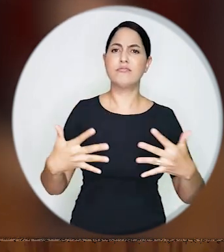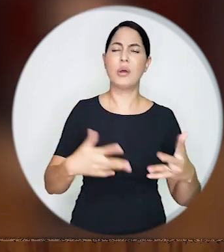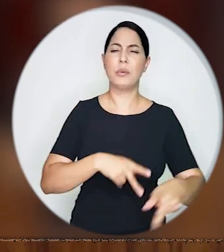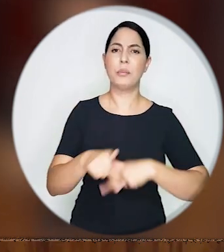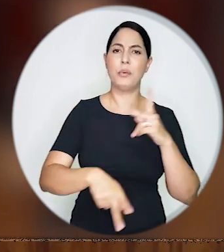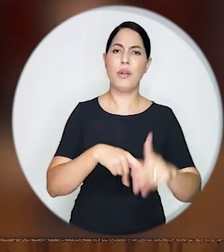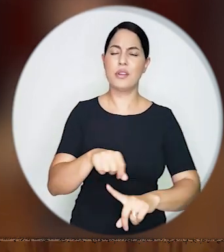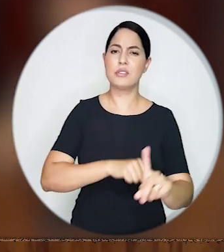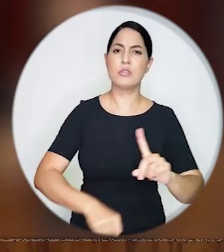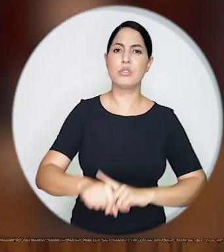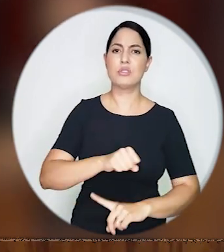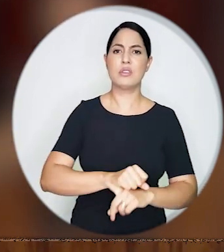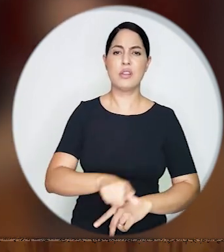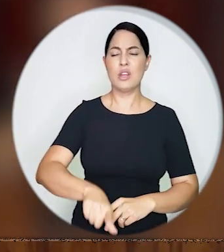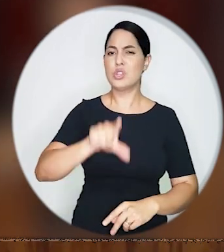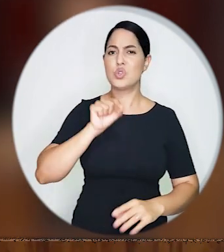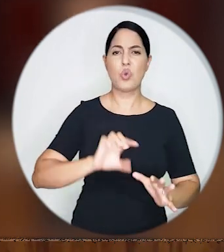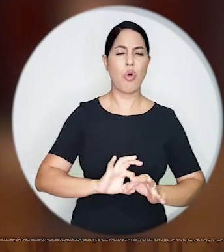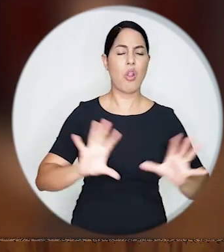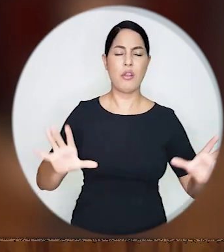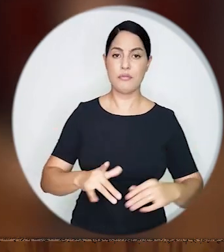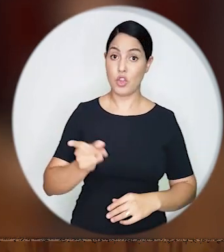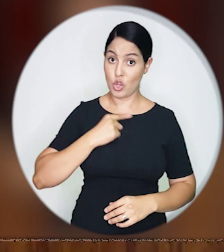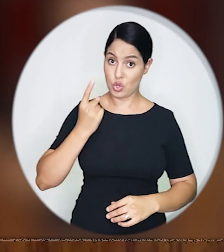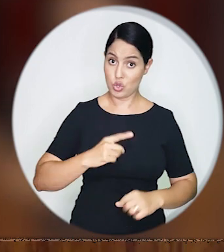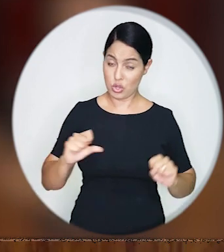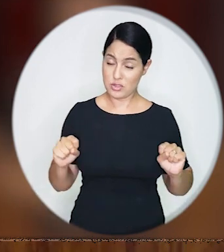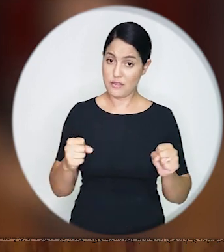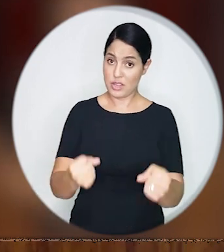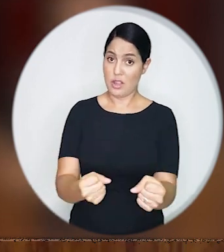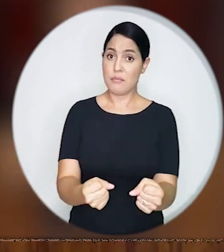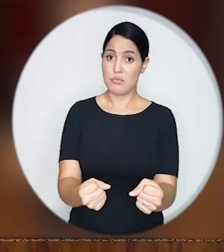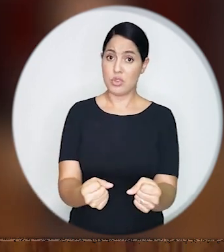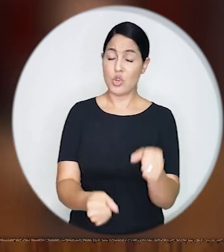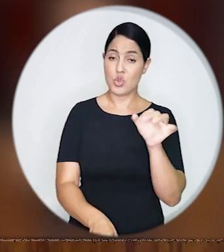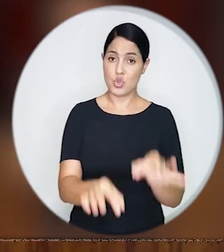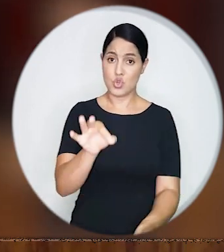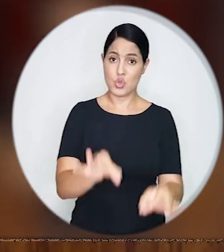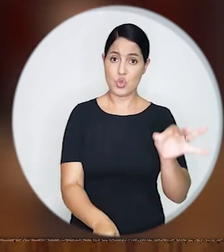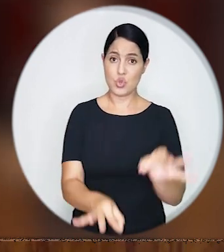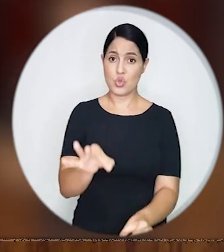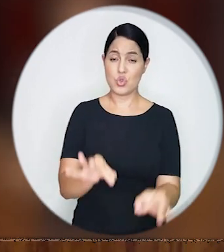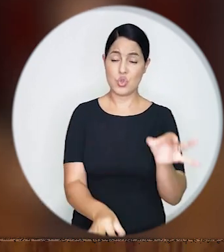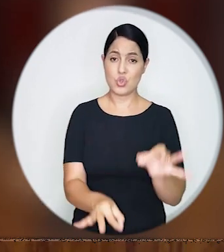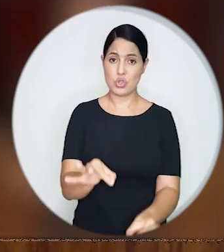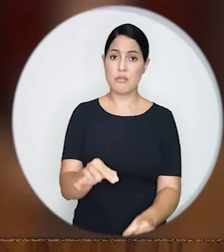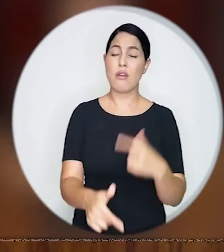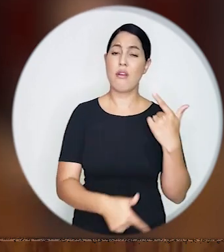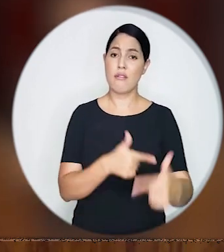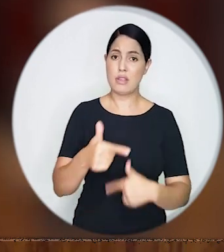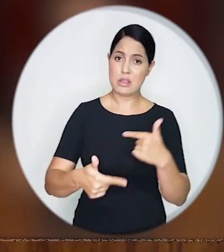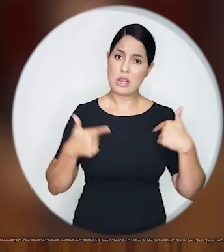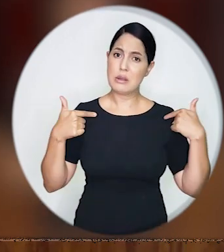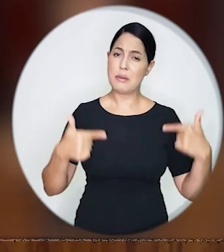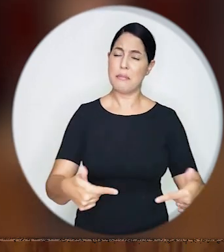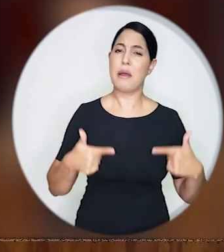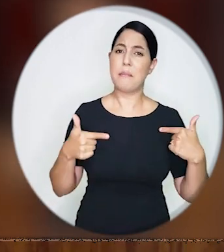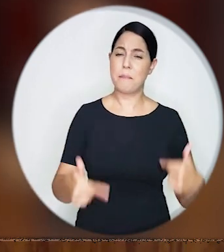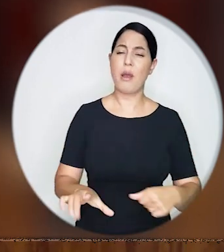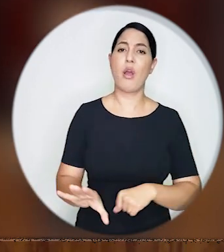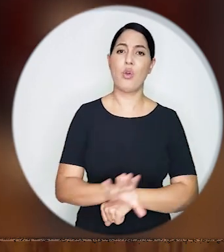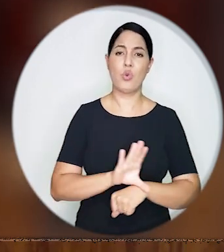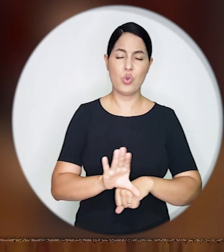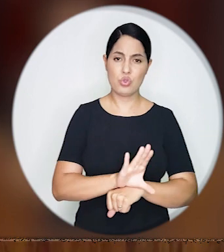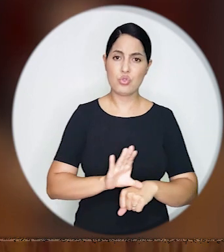eleições limpas com a prevalência da soberania popular. Defendemos e seguiremos defendendo o sistema de justiça